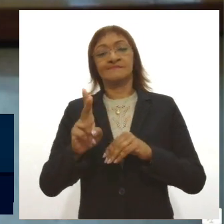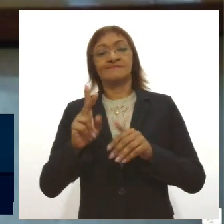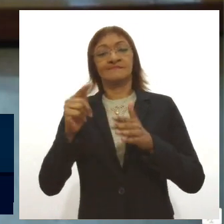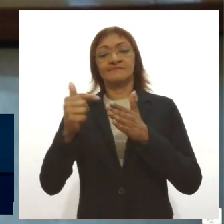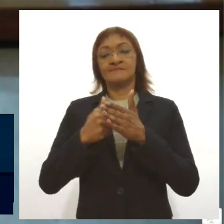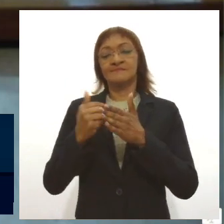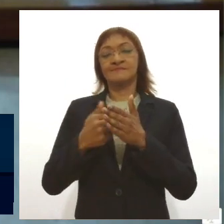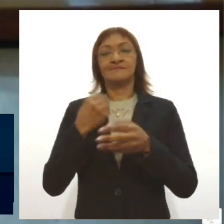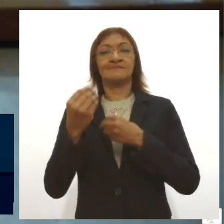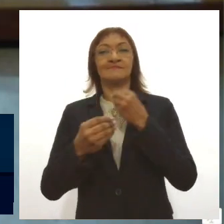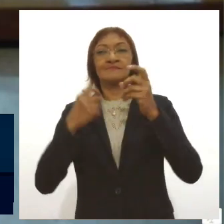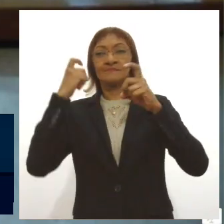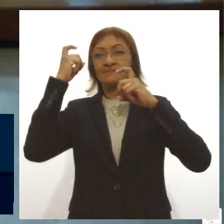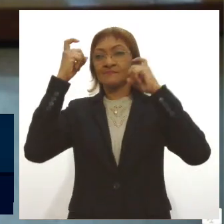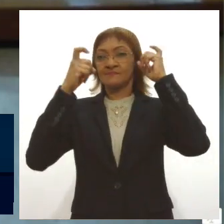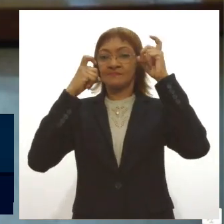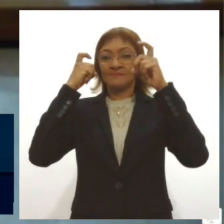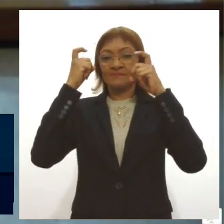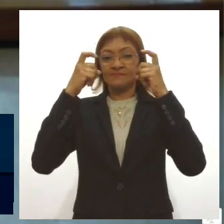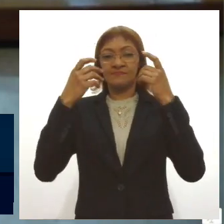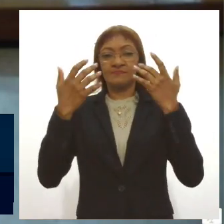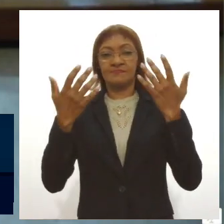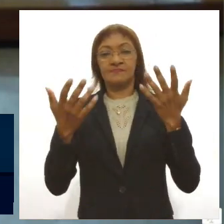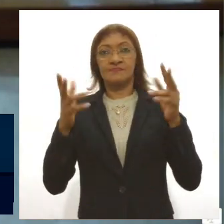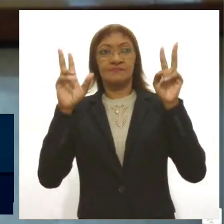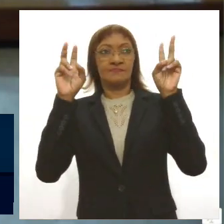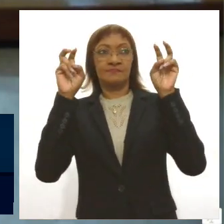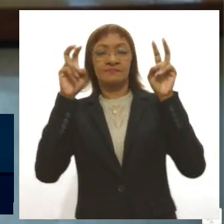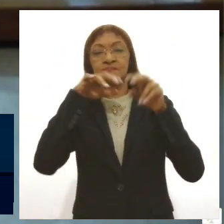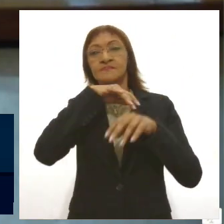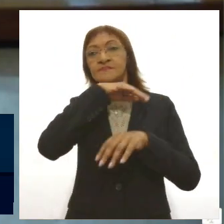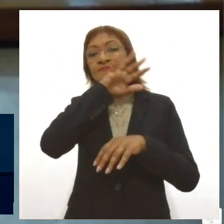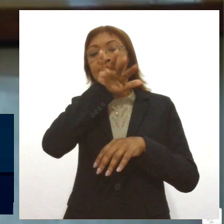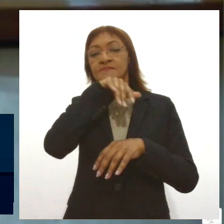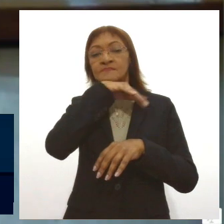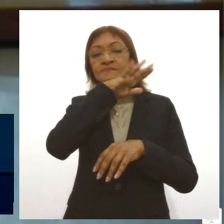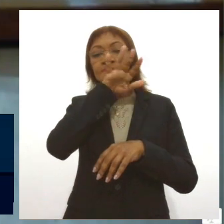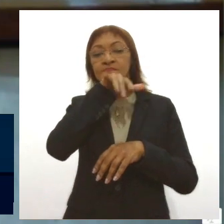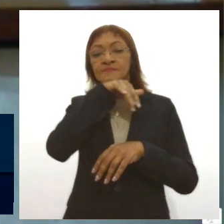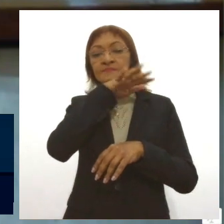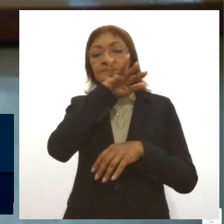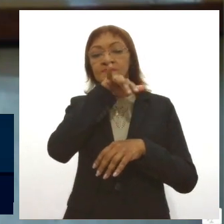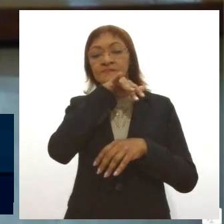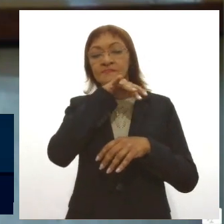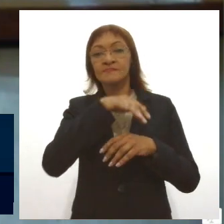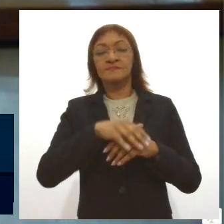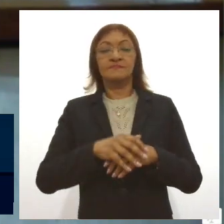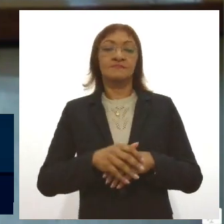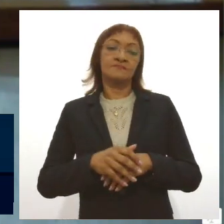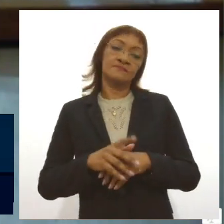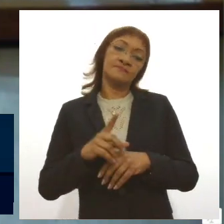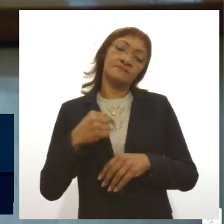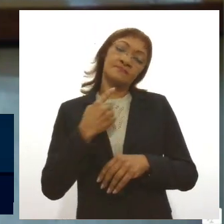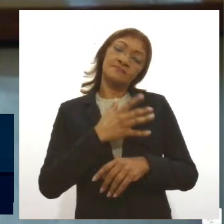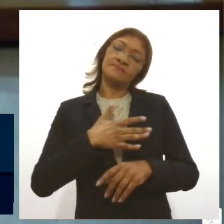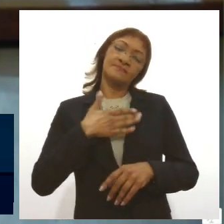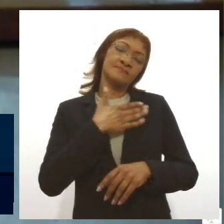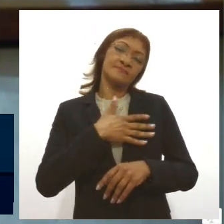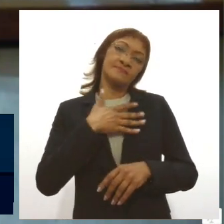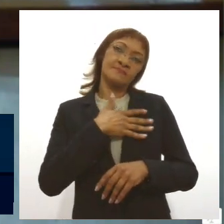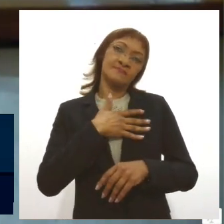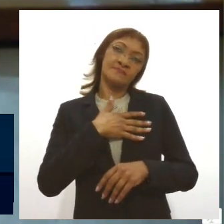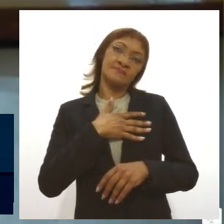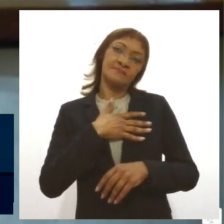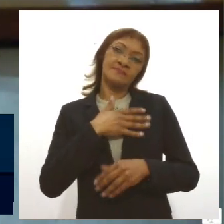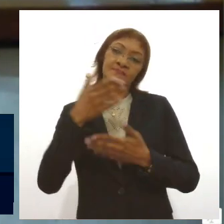dentro daquela preocupação que ela tem com relação principalmente à questão dos animais, né? E a gente, na verdade, tem a maior satisfação de poder receber